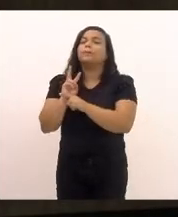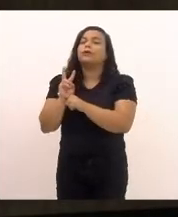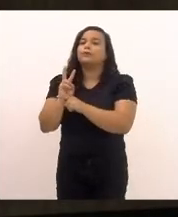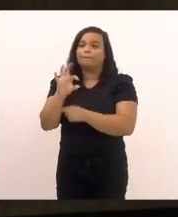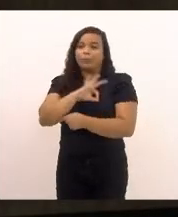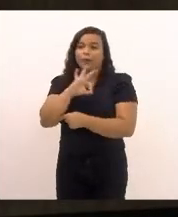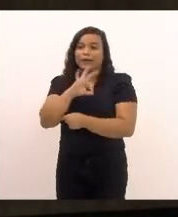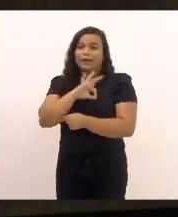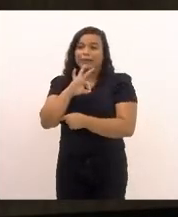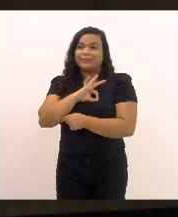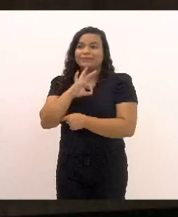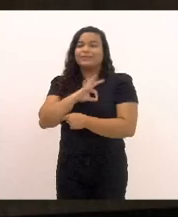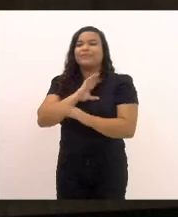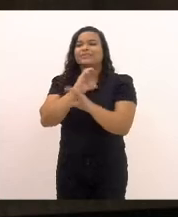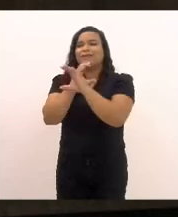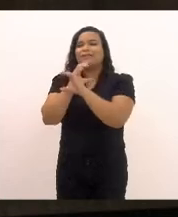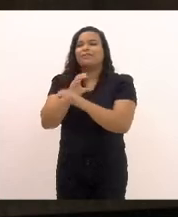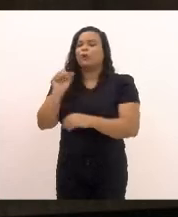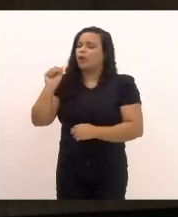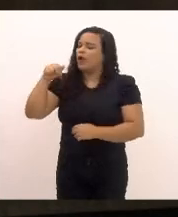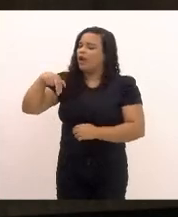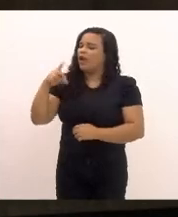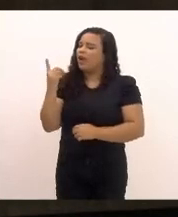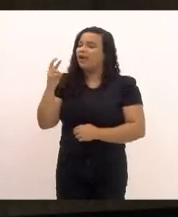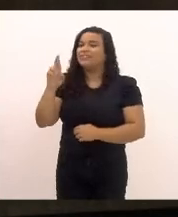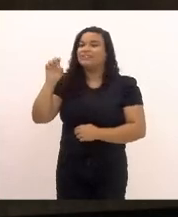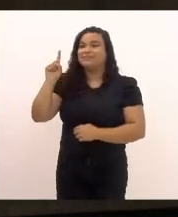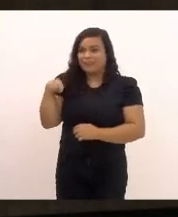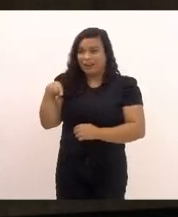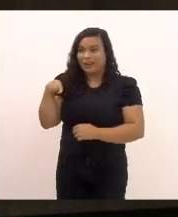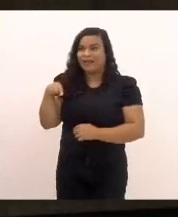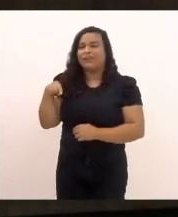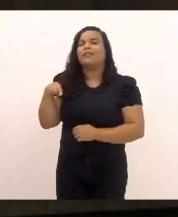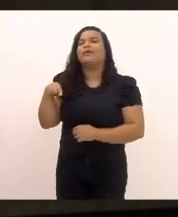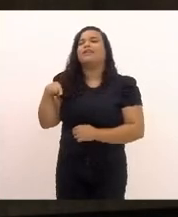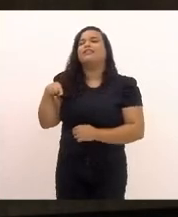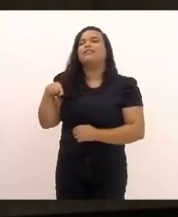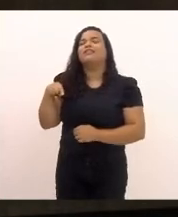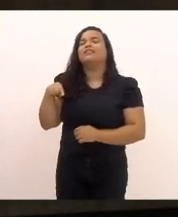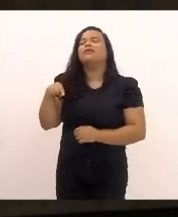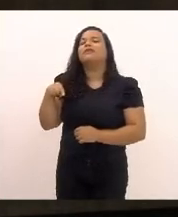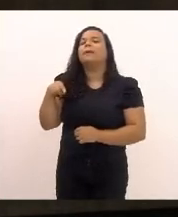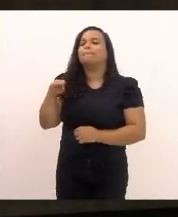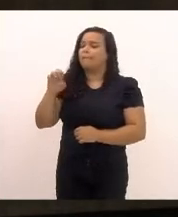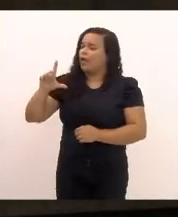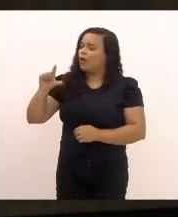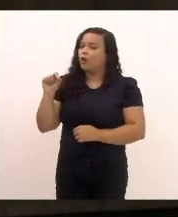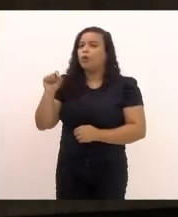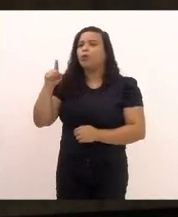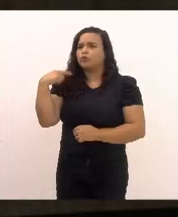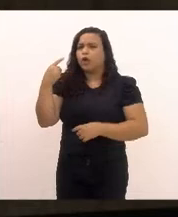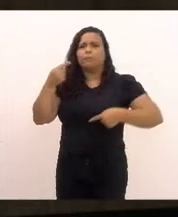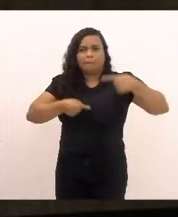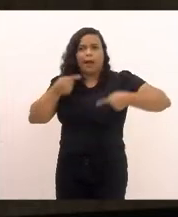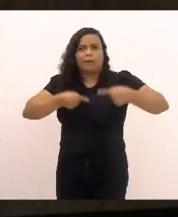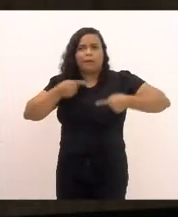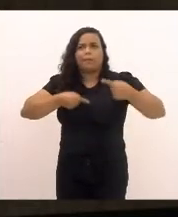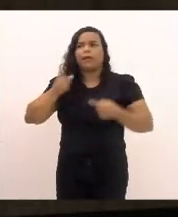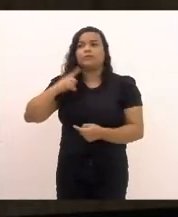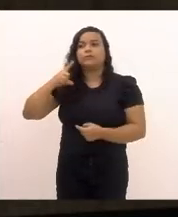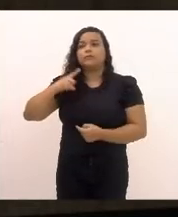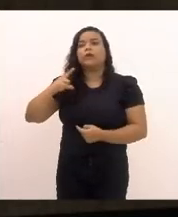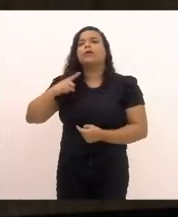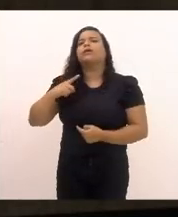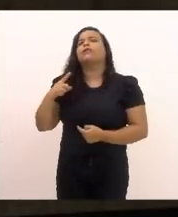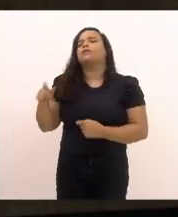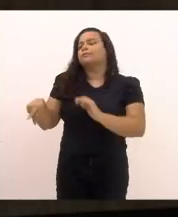André Leonardo de Melo Frias, né? Naturalmente, nós temos aqui um debate muito, muito crítico à política